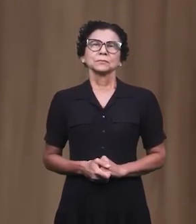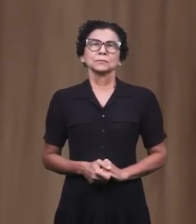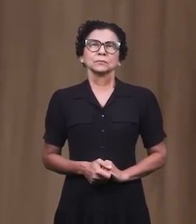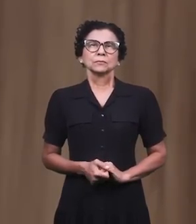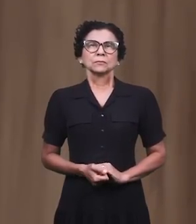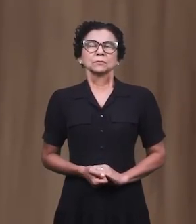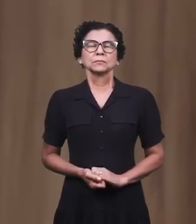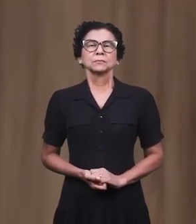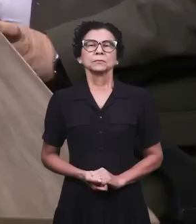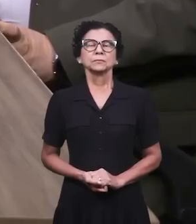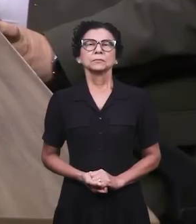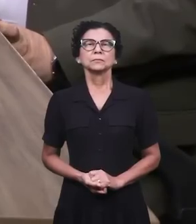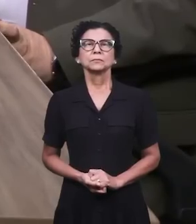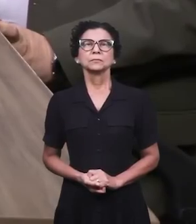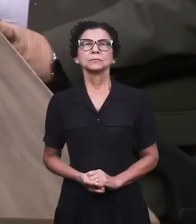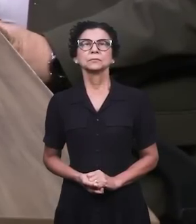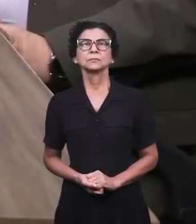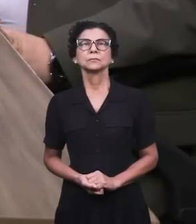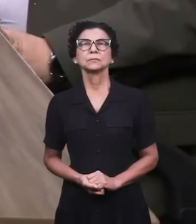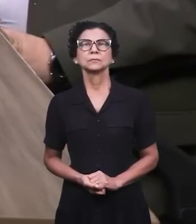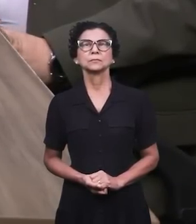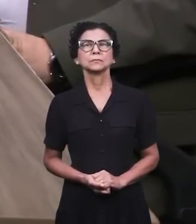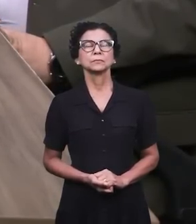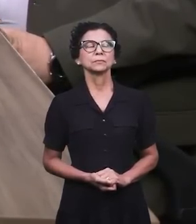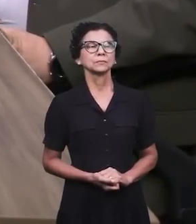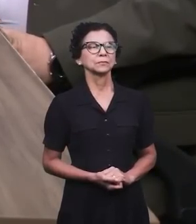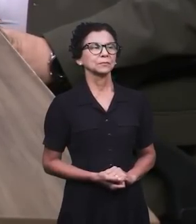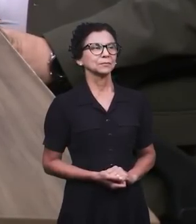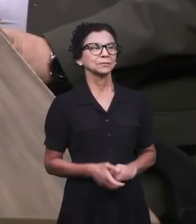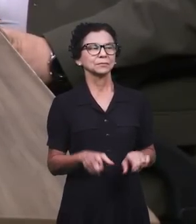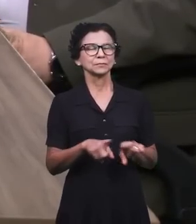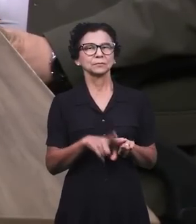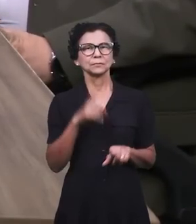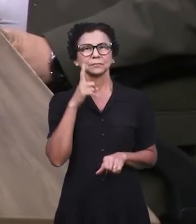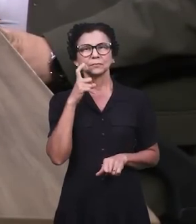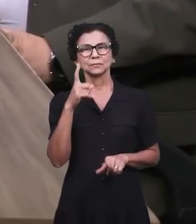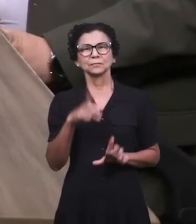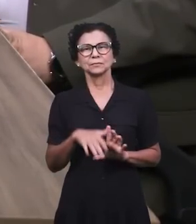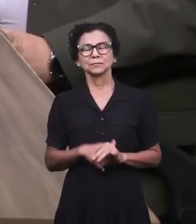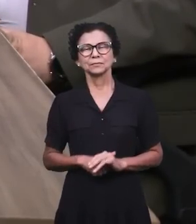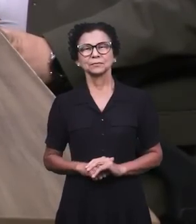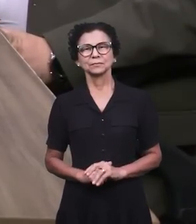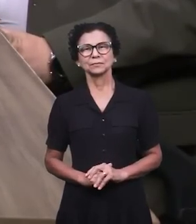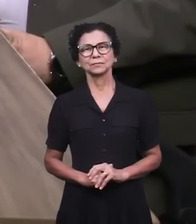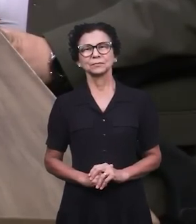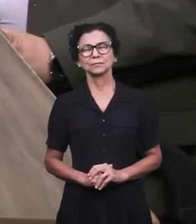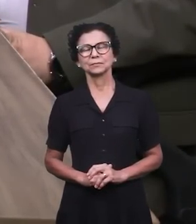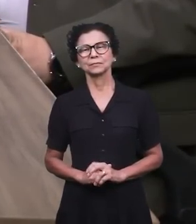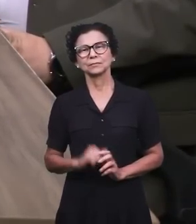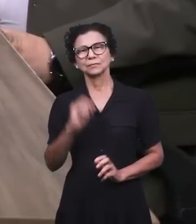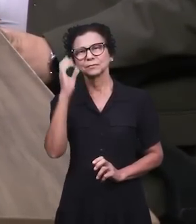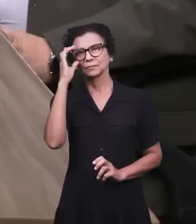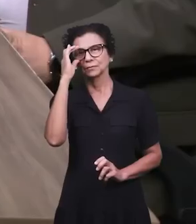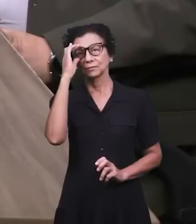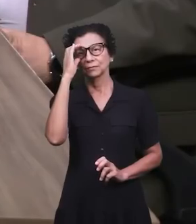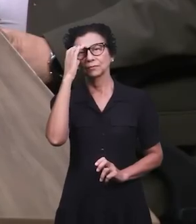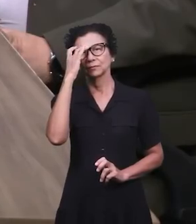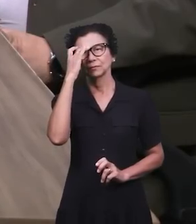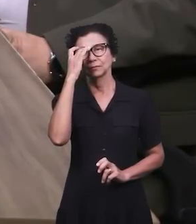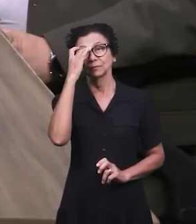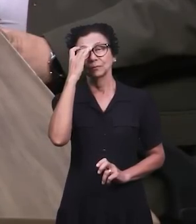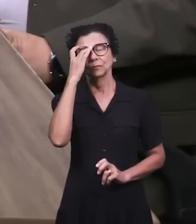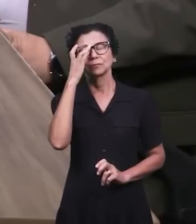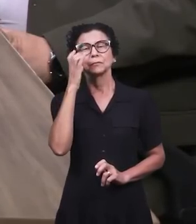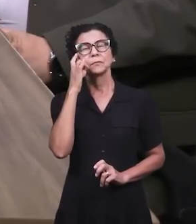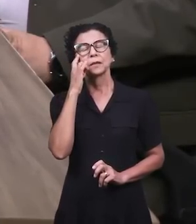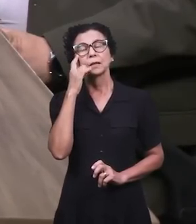Pode falar, Felipe. Não, eu ia falar, é interessante, os pastores comentaram, né, que tecnicamente, quando a gente analisa a